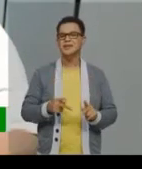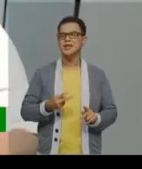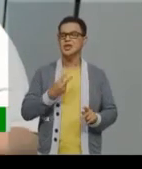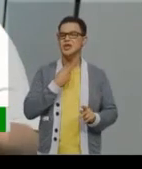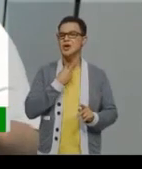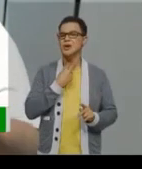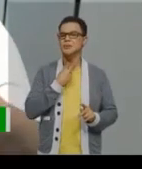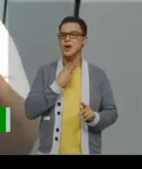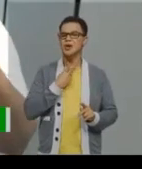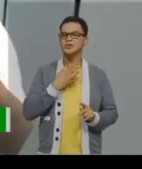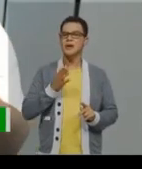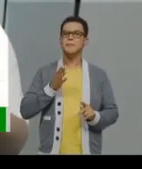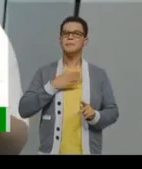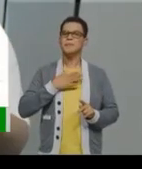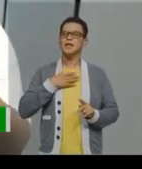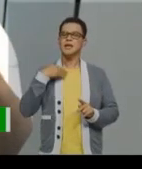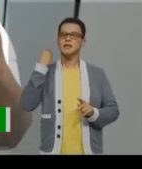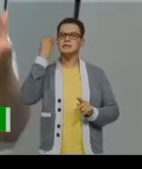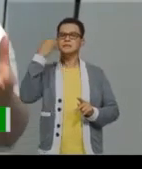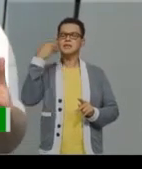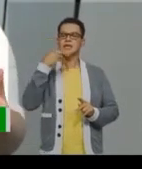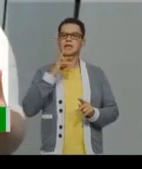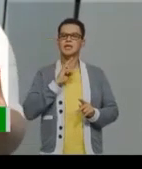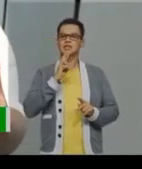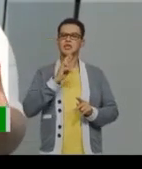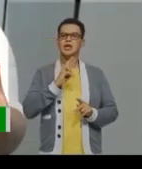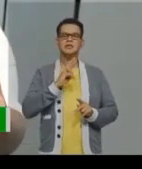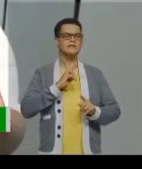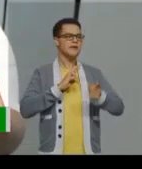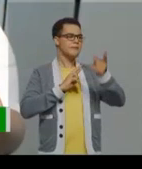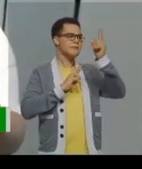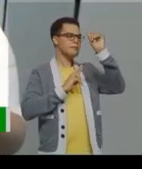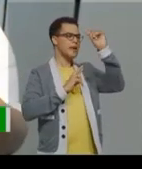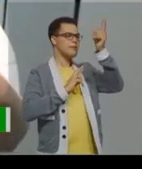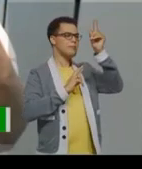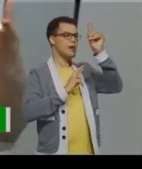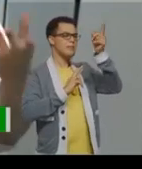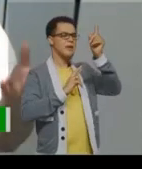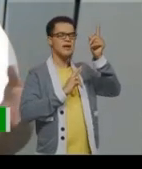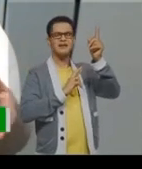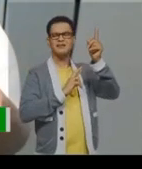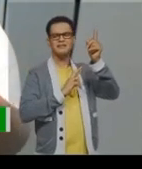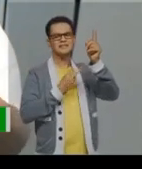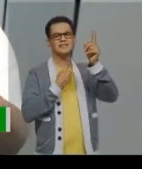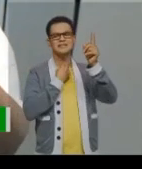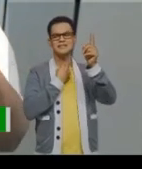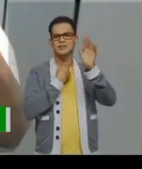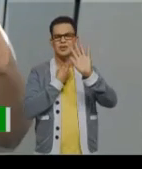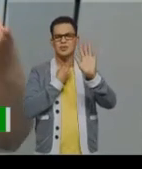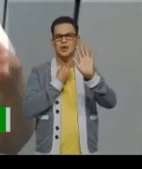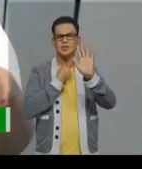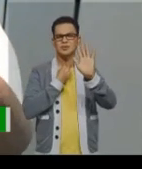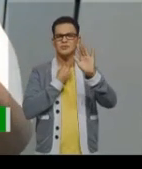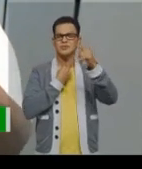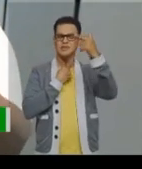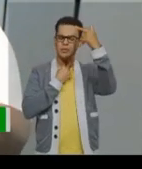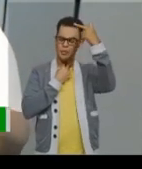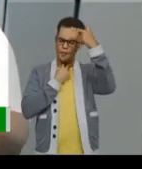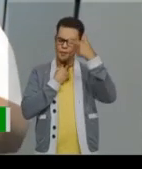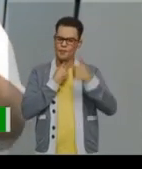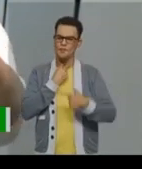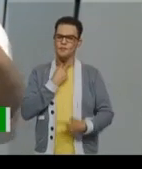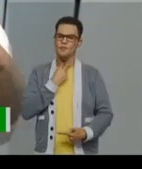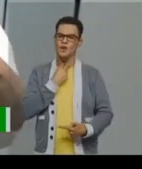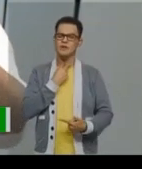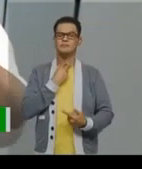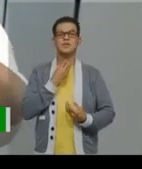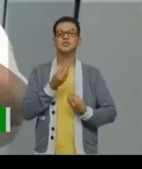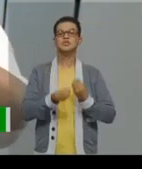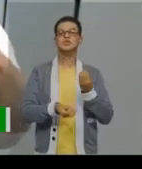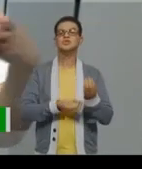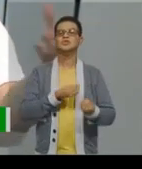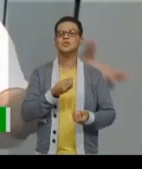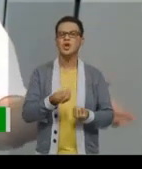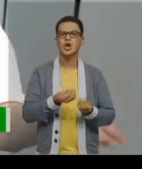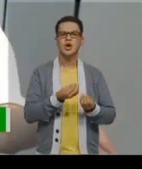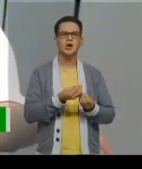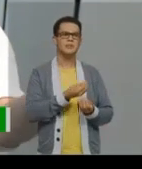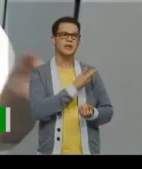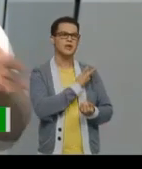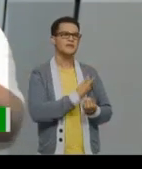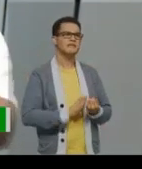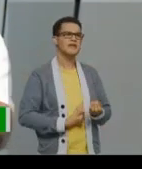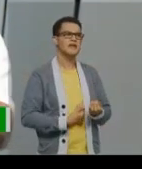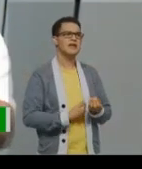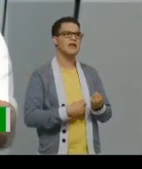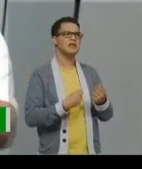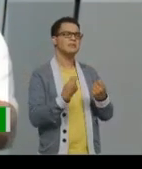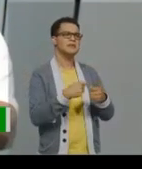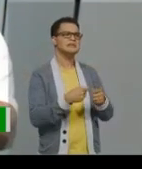experiência religiosa, ditar as ordens de como que o Estado deve se portar em determinadas situações, fazer leis que beneficiam